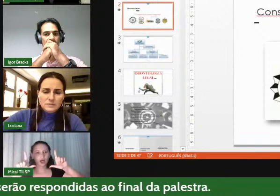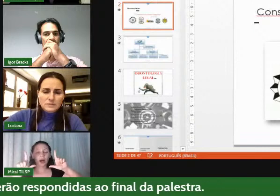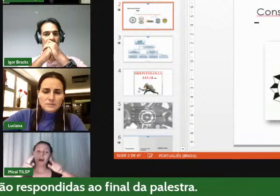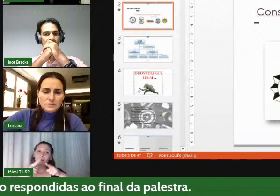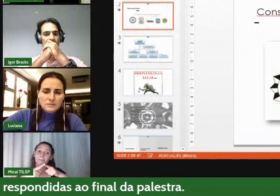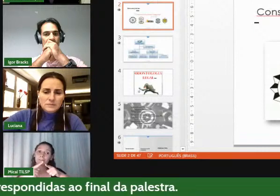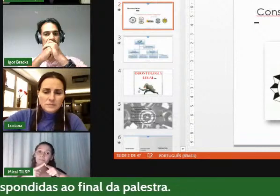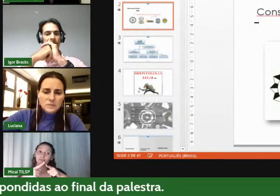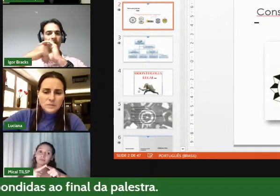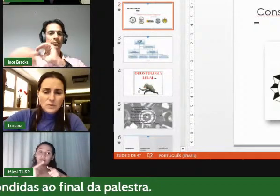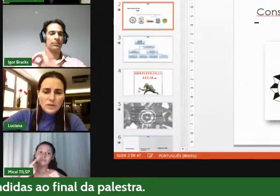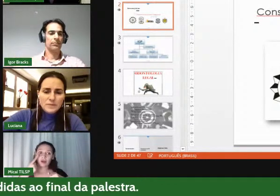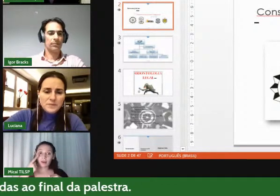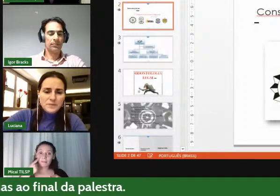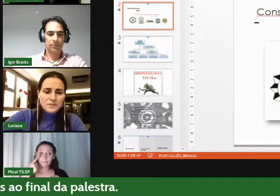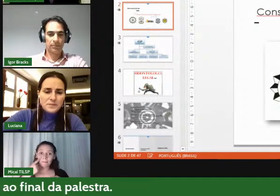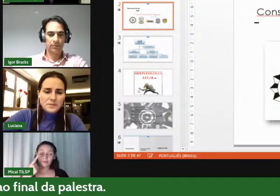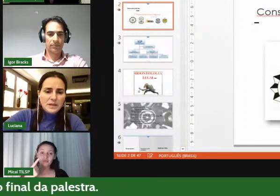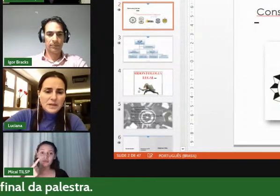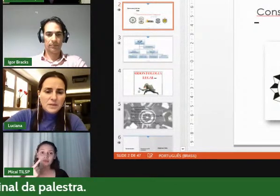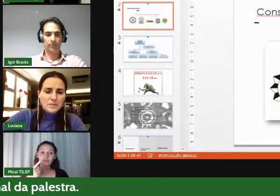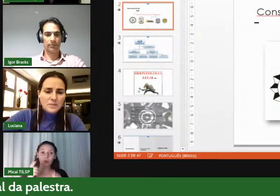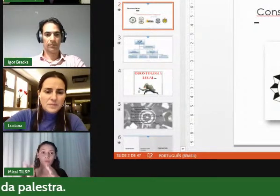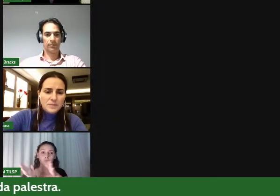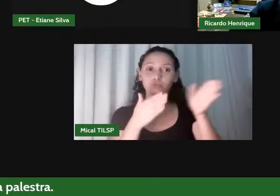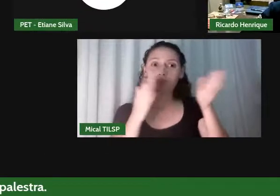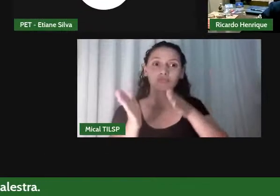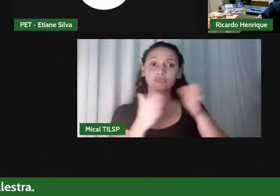que ser, Luciana,